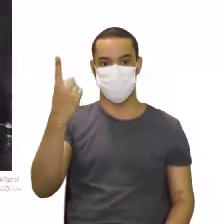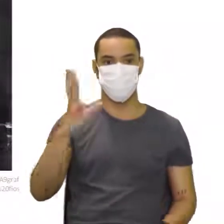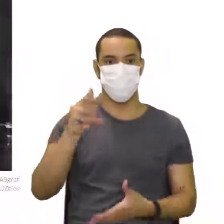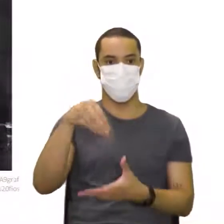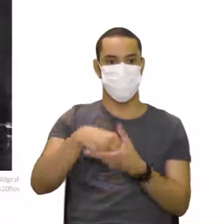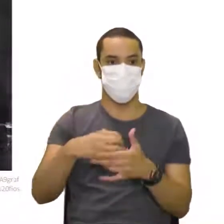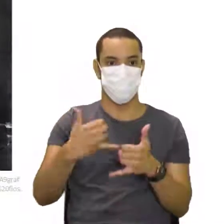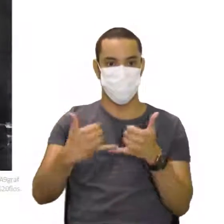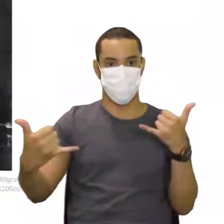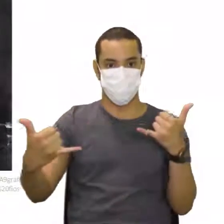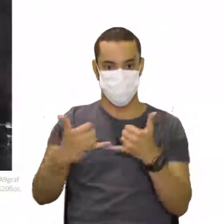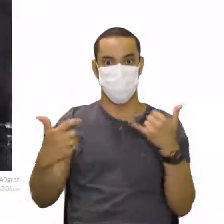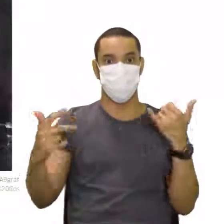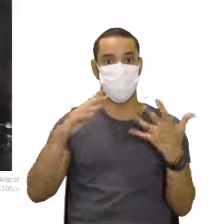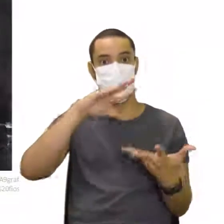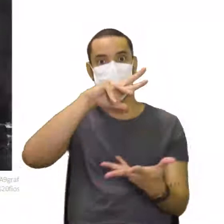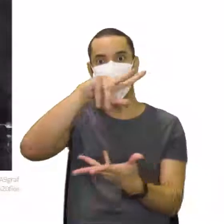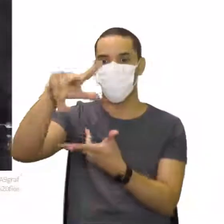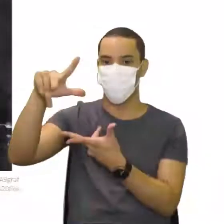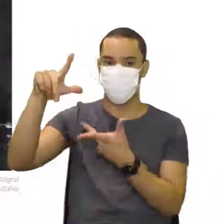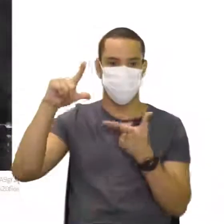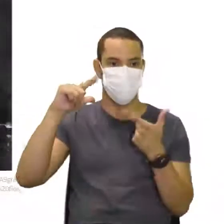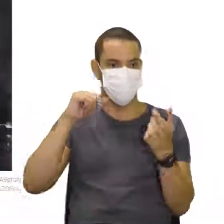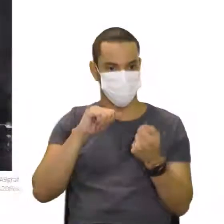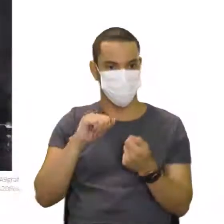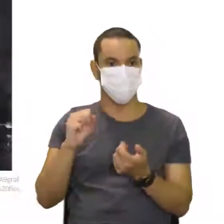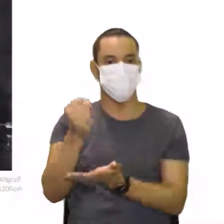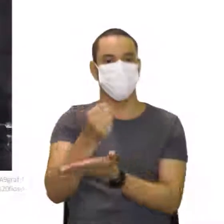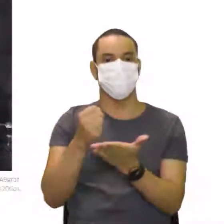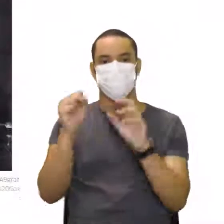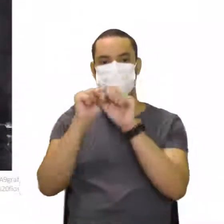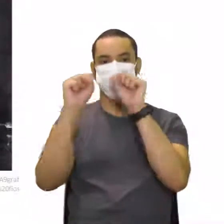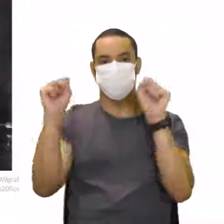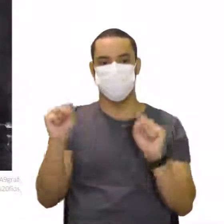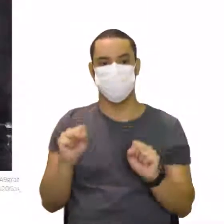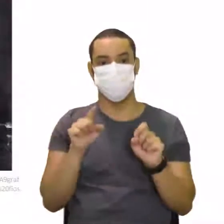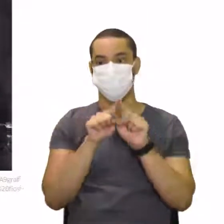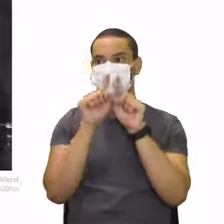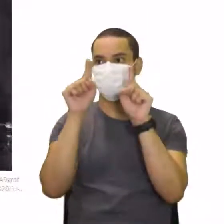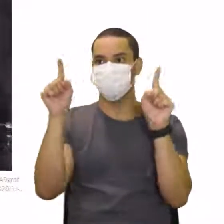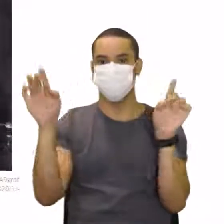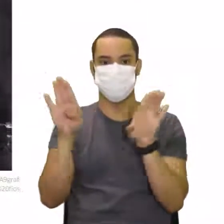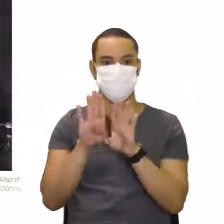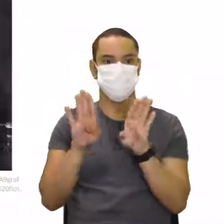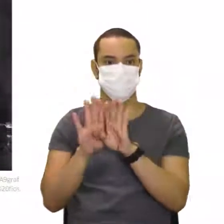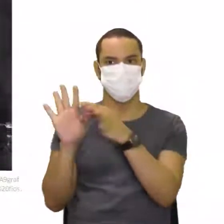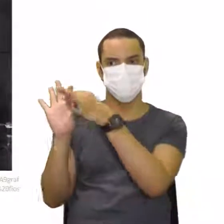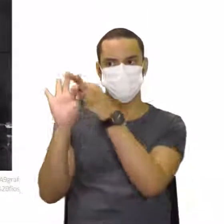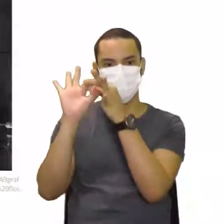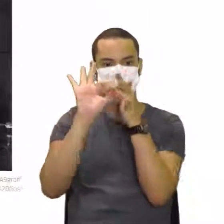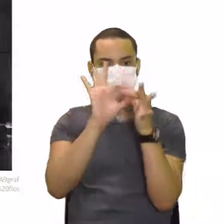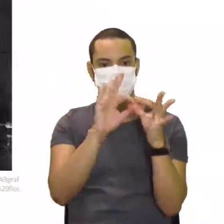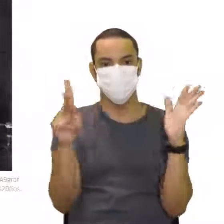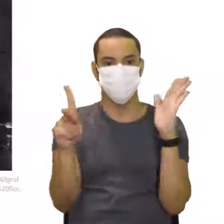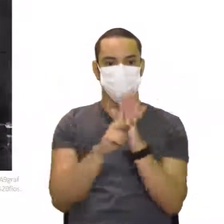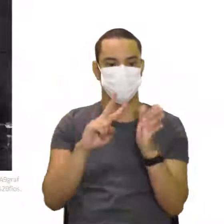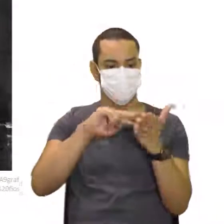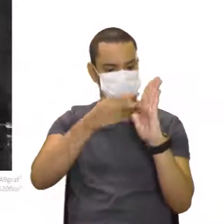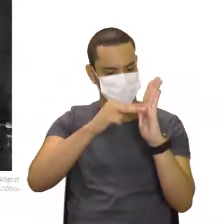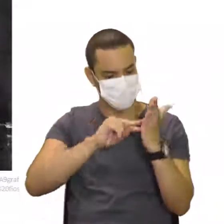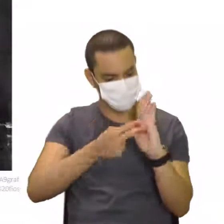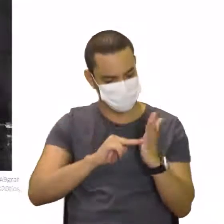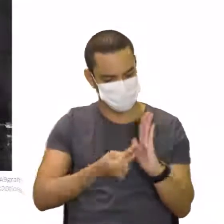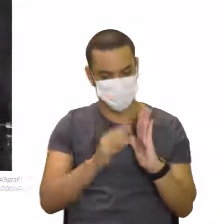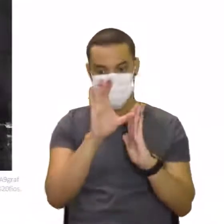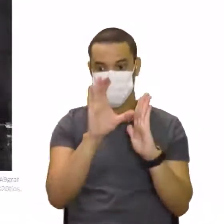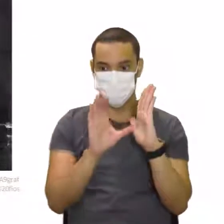as linhas telegráficas no mundo inteiro, baseadas no sistema de pontos e traços, na codificação das